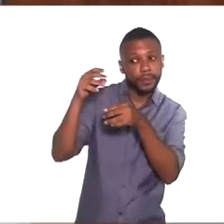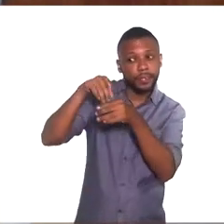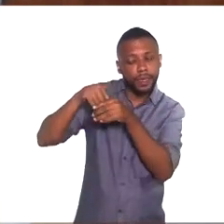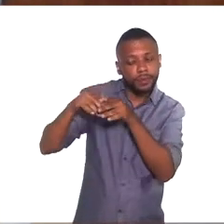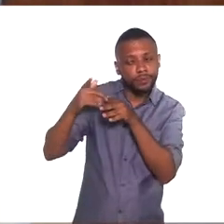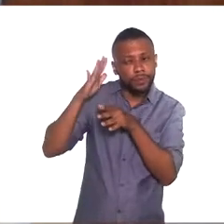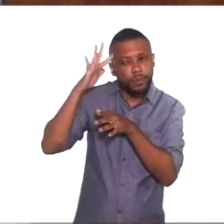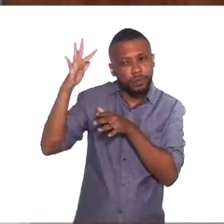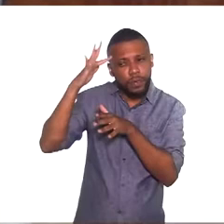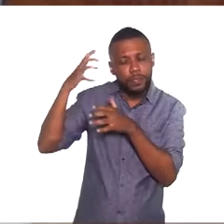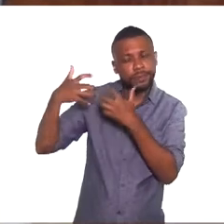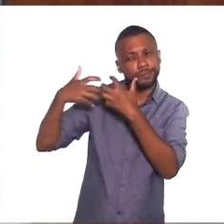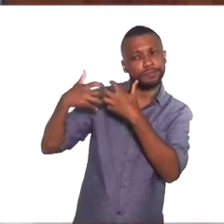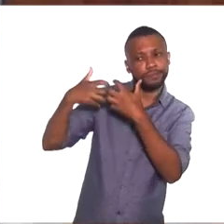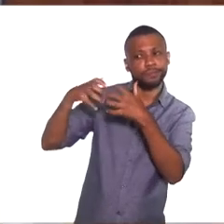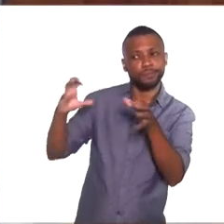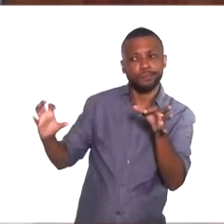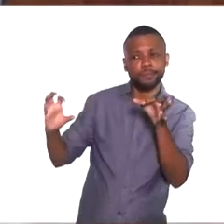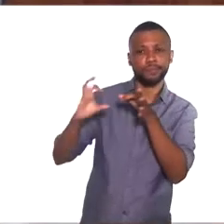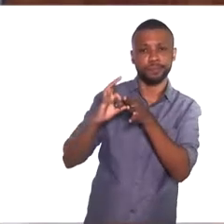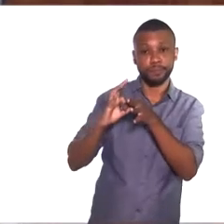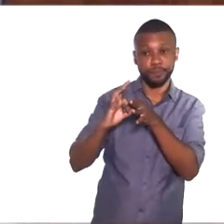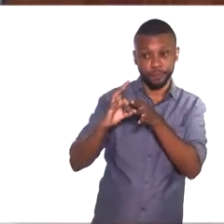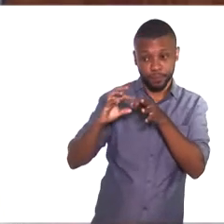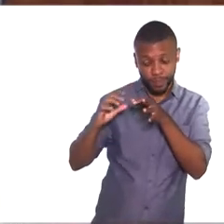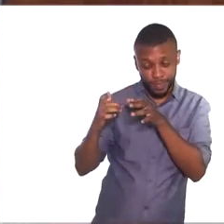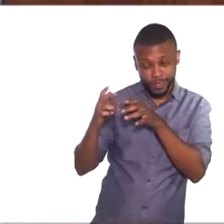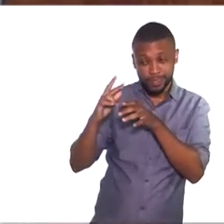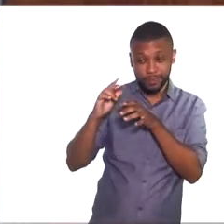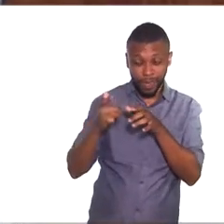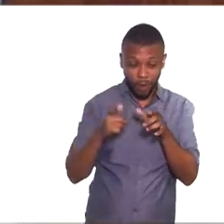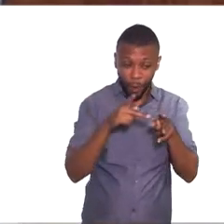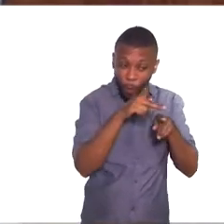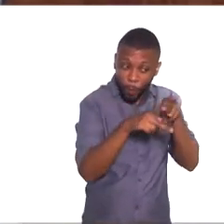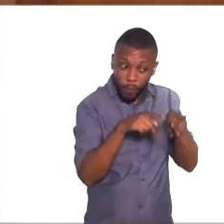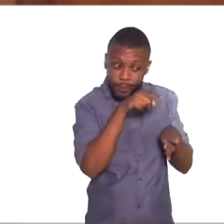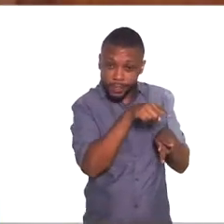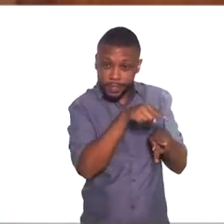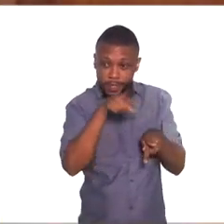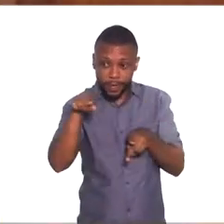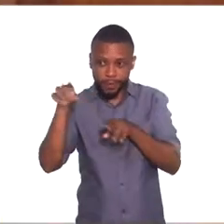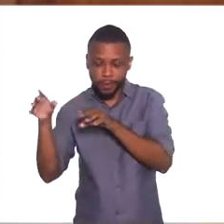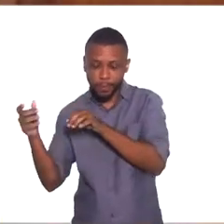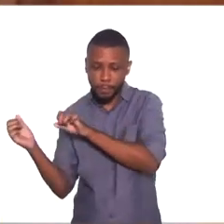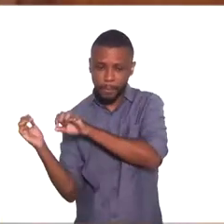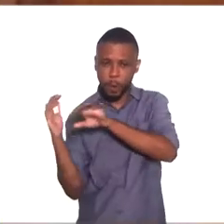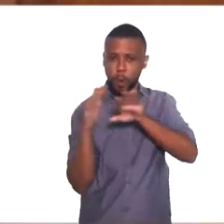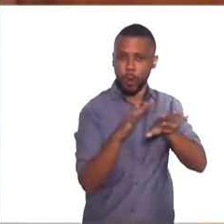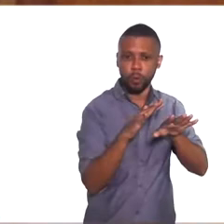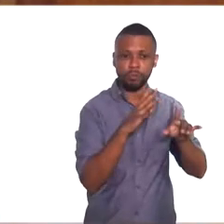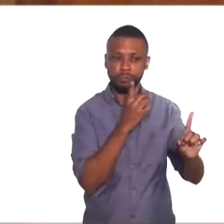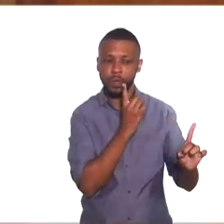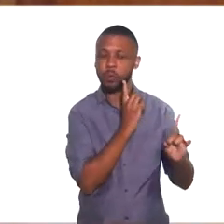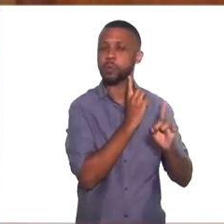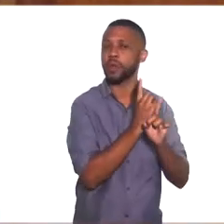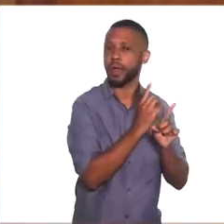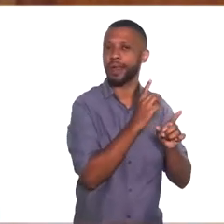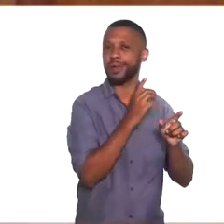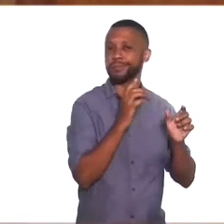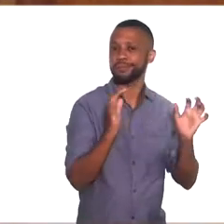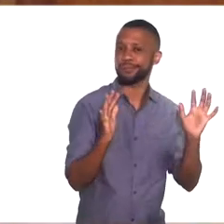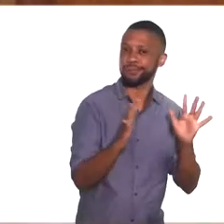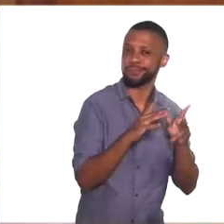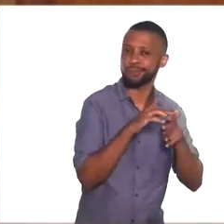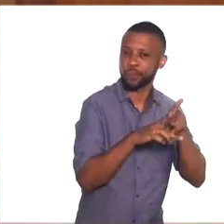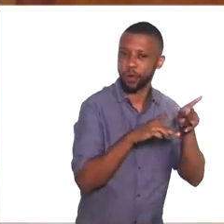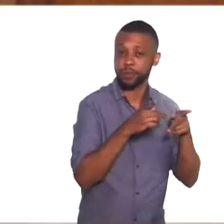estão dentro do seu caminho né como se olhos vão até aonde o povo está mais interessante porque as